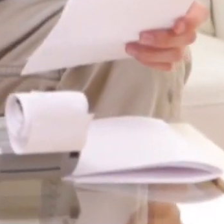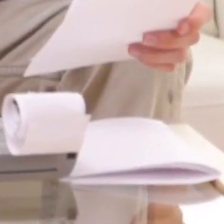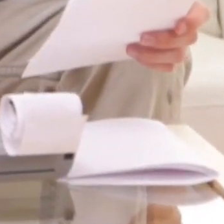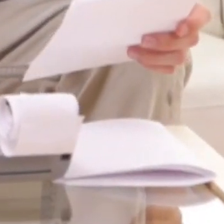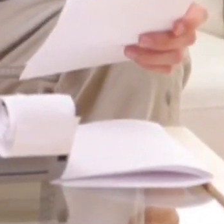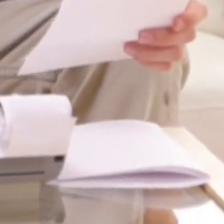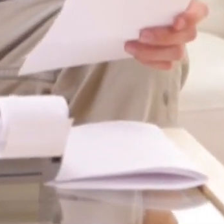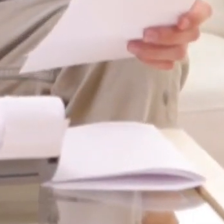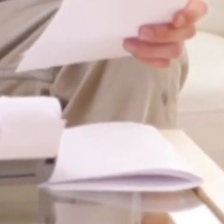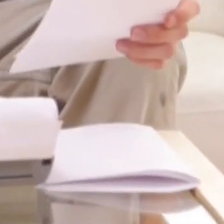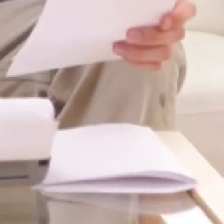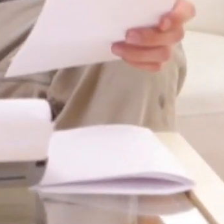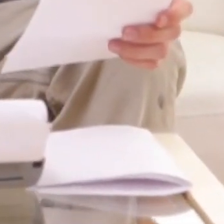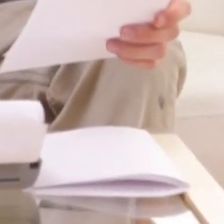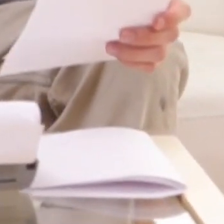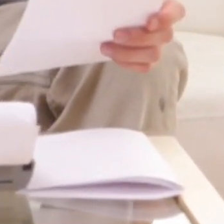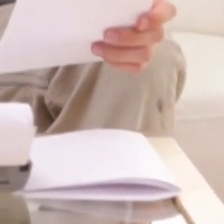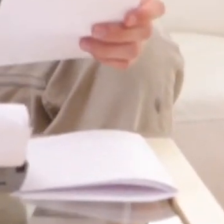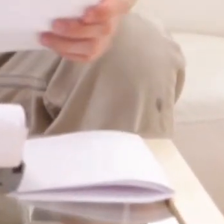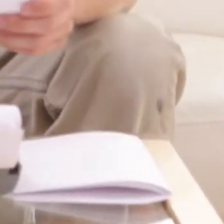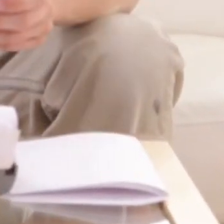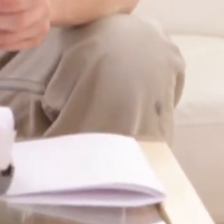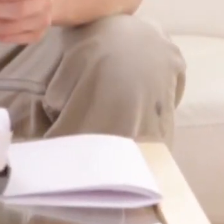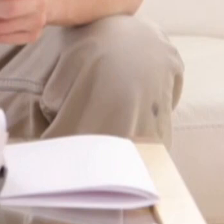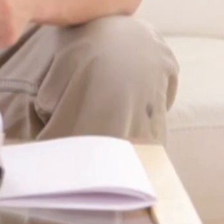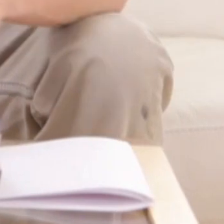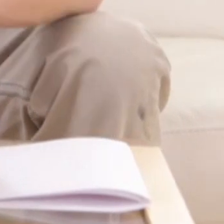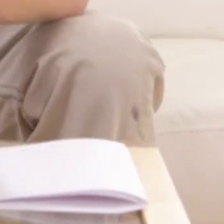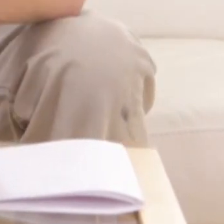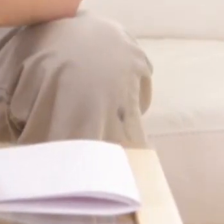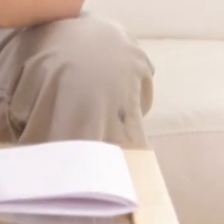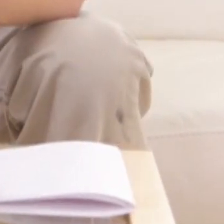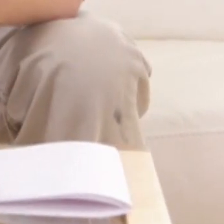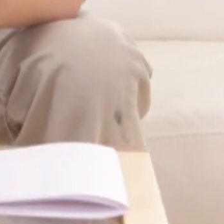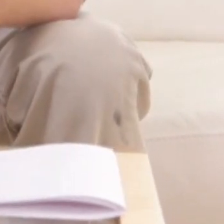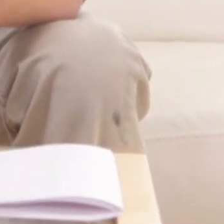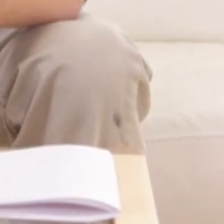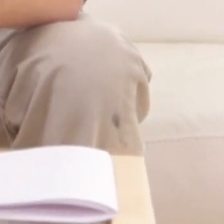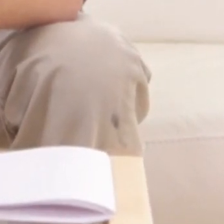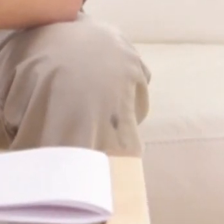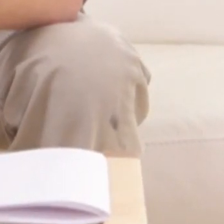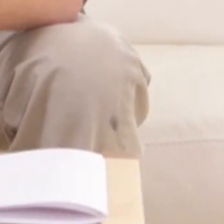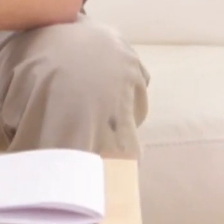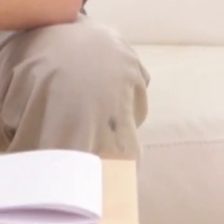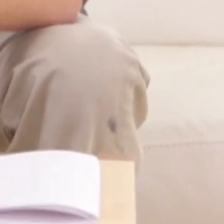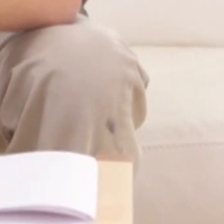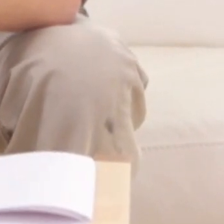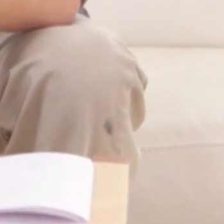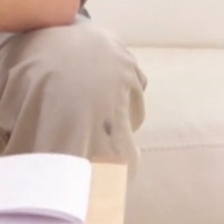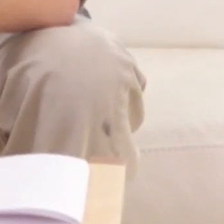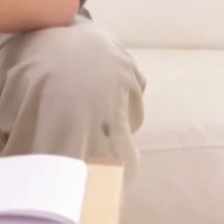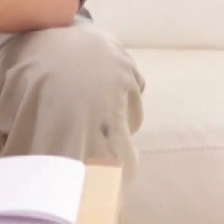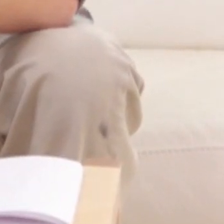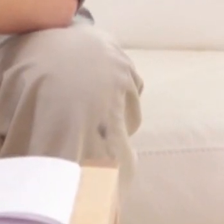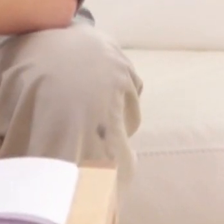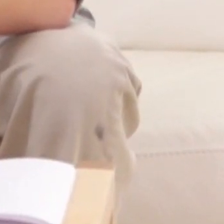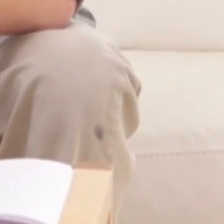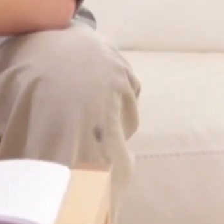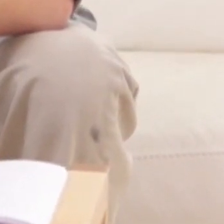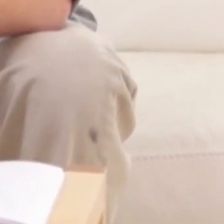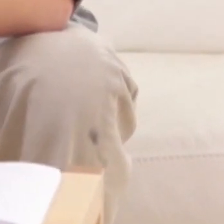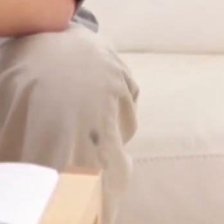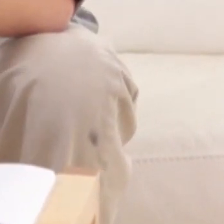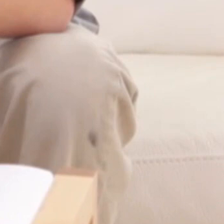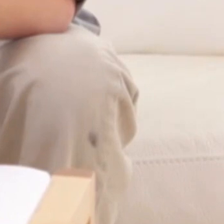que têm o seu aumento. Se nós pegarmos aí desde a pandemia, teve aumento, né, consistente no plano de saúde